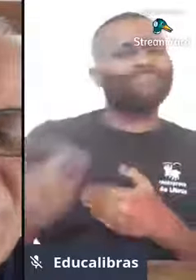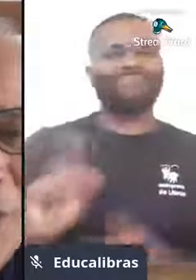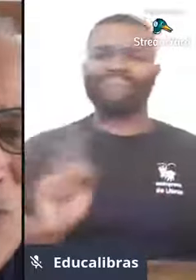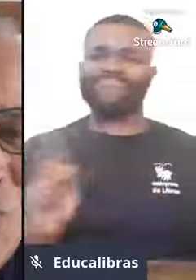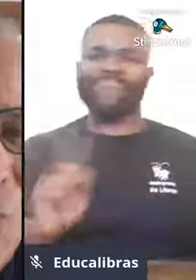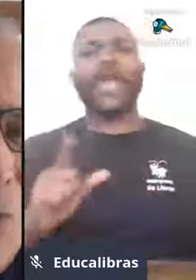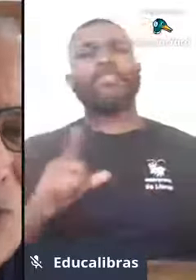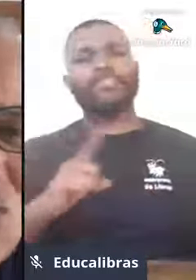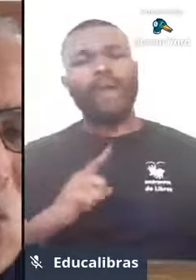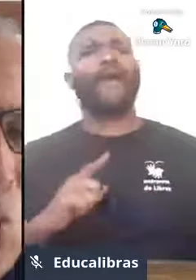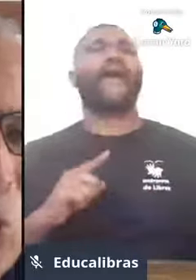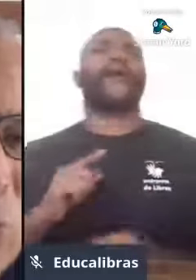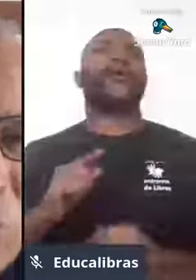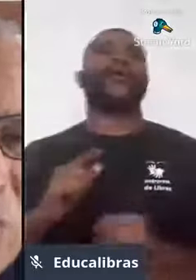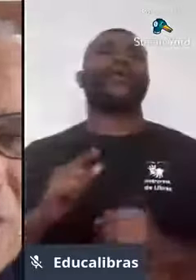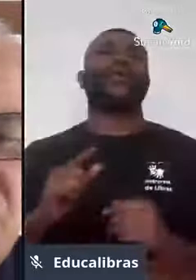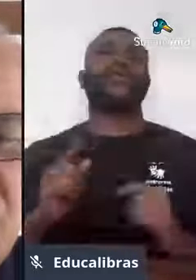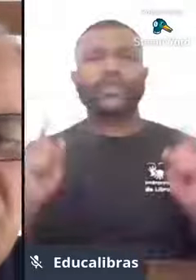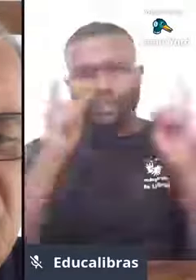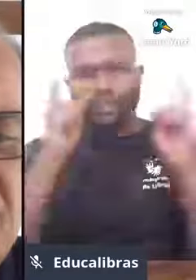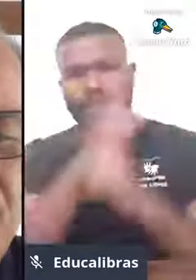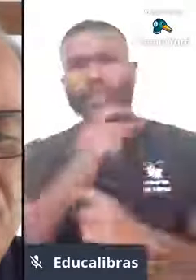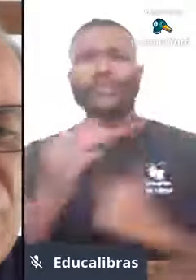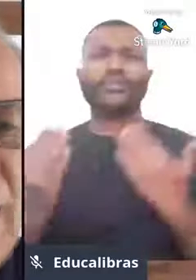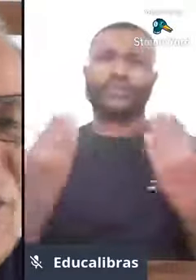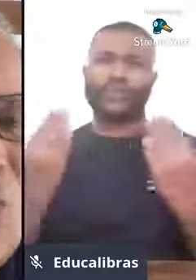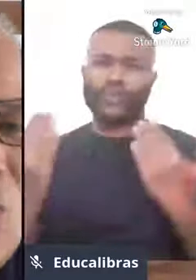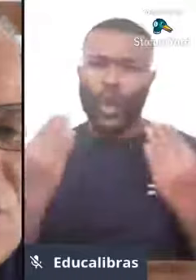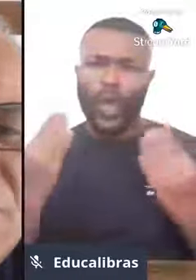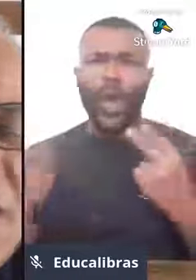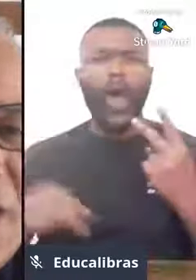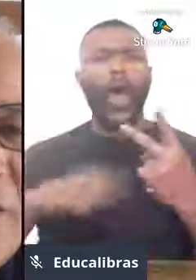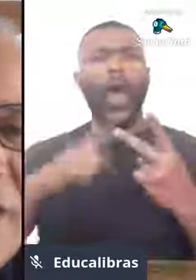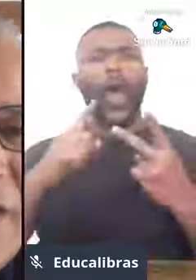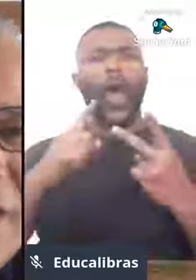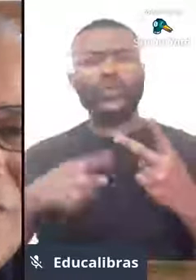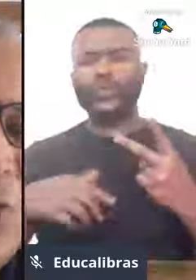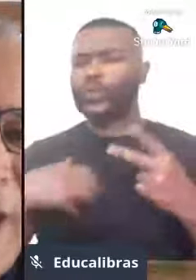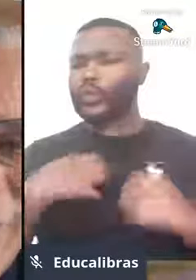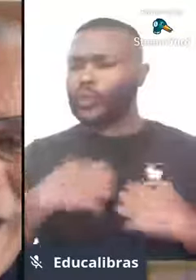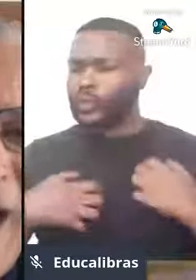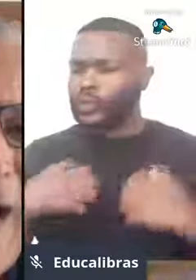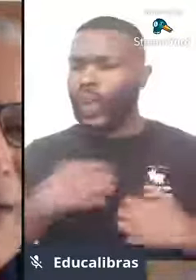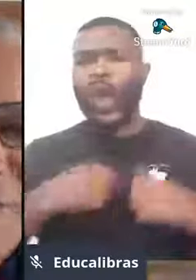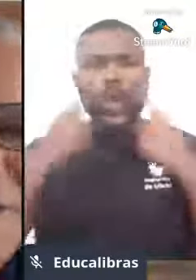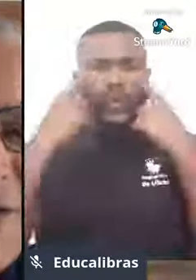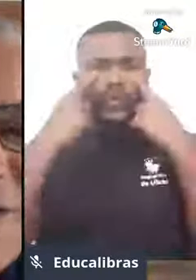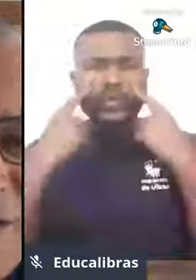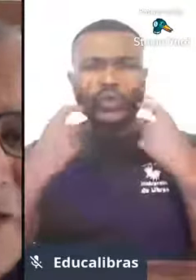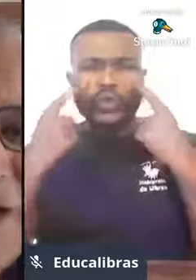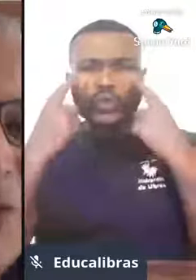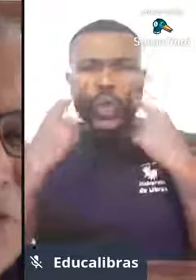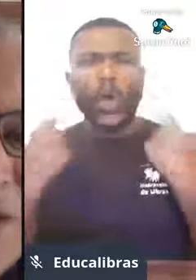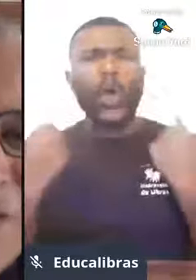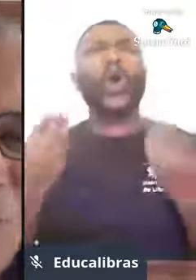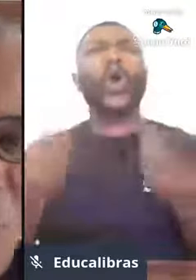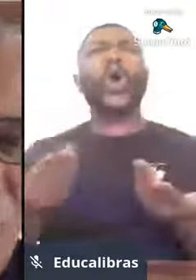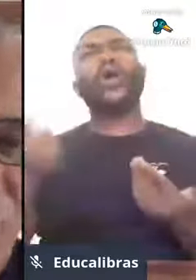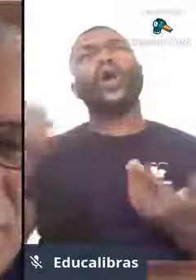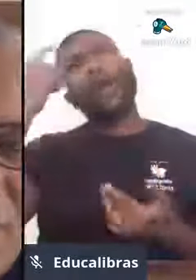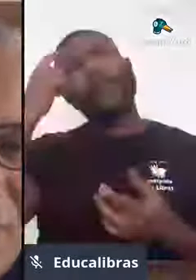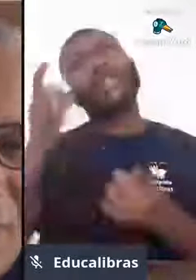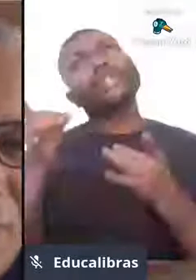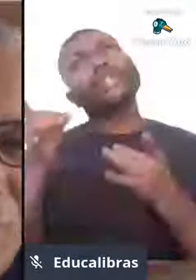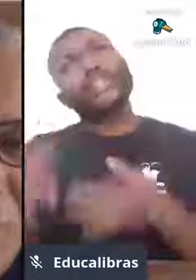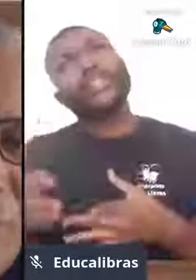psicológico, um trabalho de dor, de choro, de renúncia e de voltar atrás, desistir, voltar de